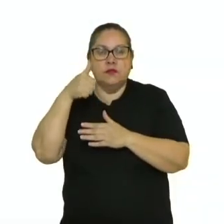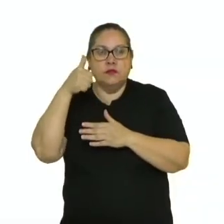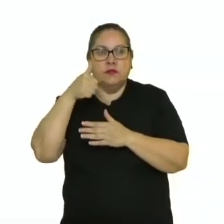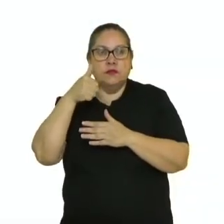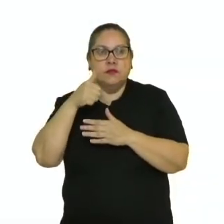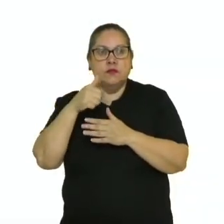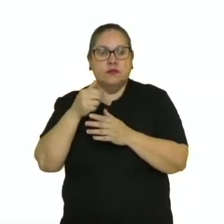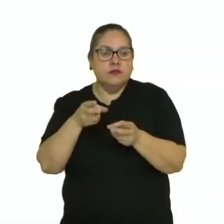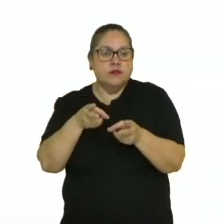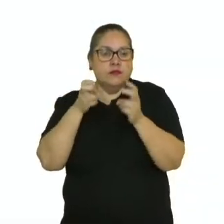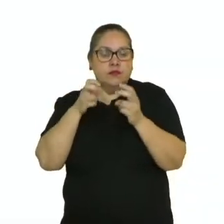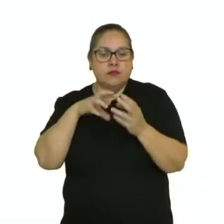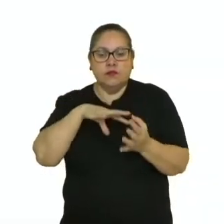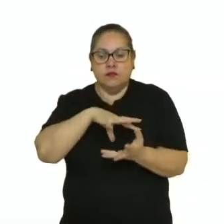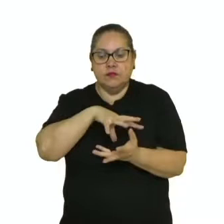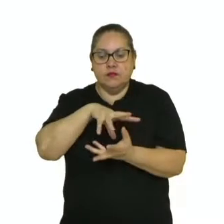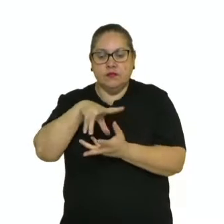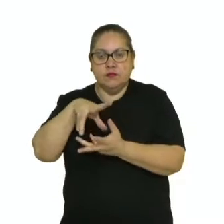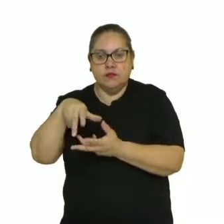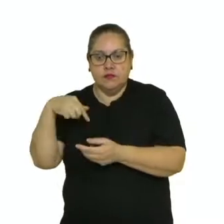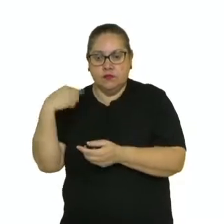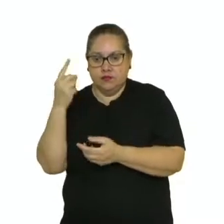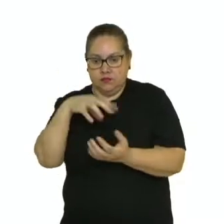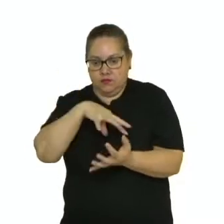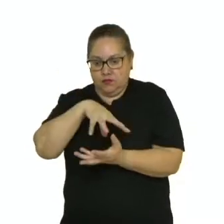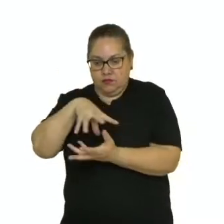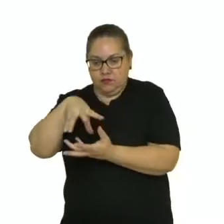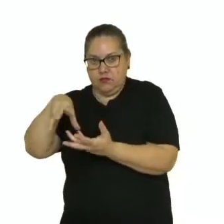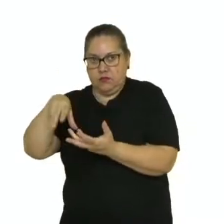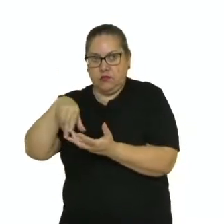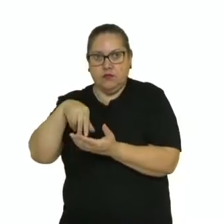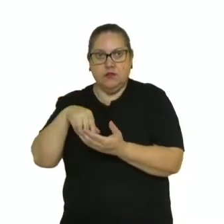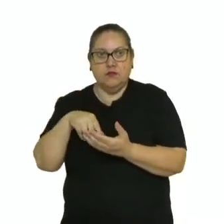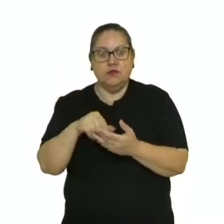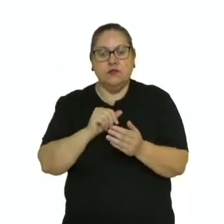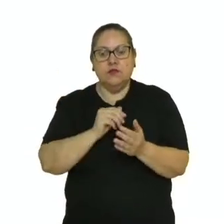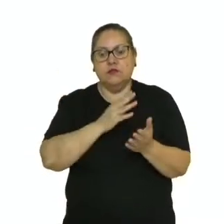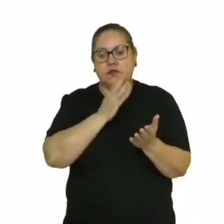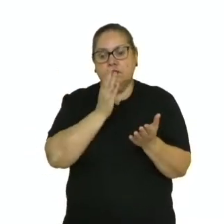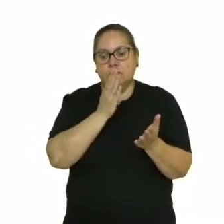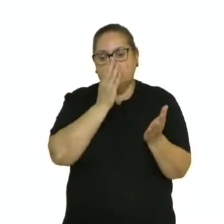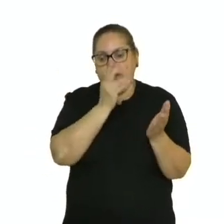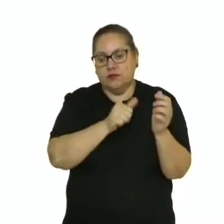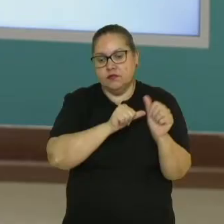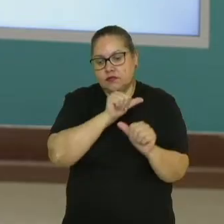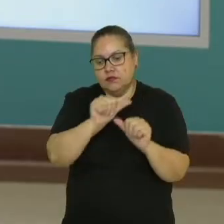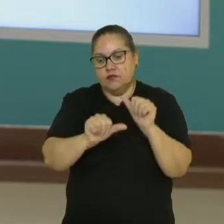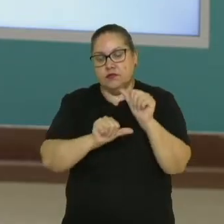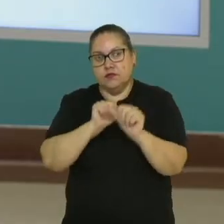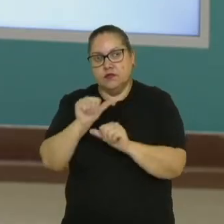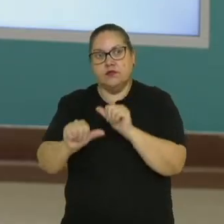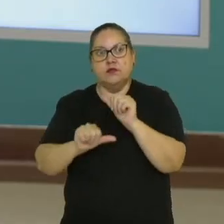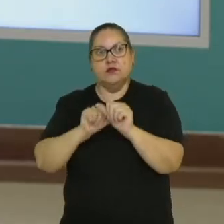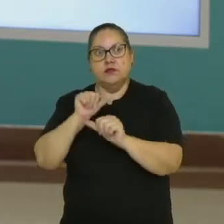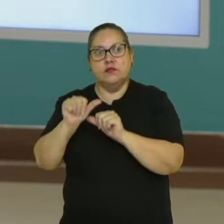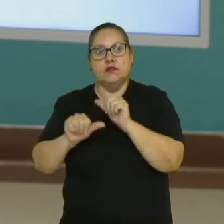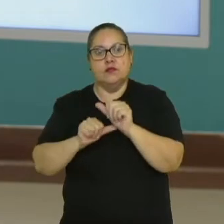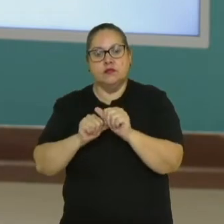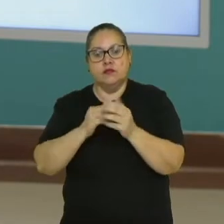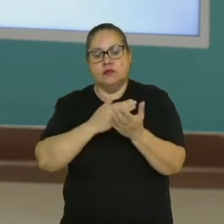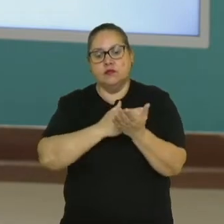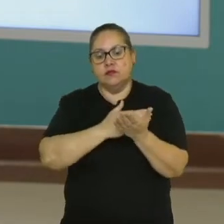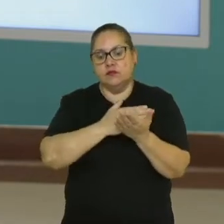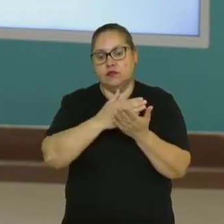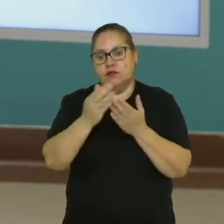Então, perceber que a Terra, o nosso planeta, está em constante processo de transformação, desde a